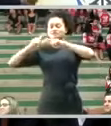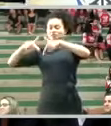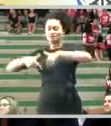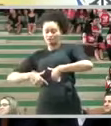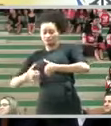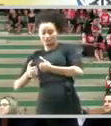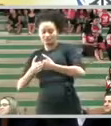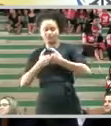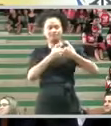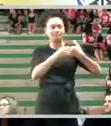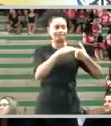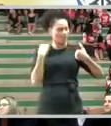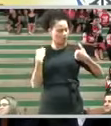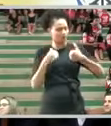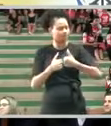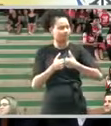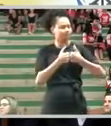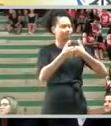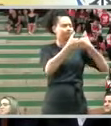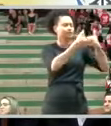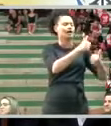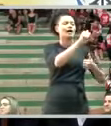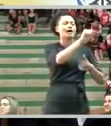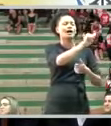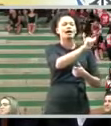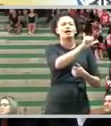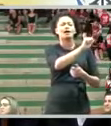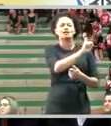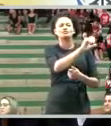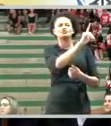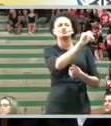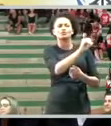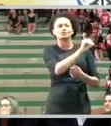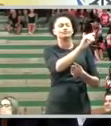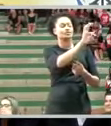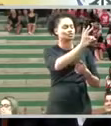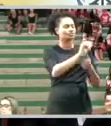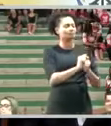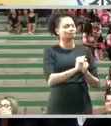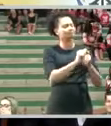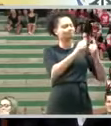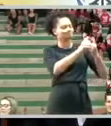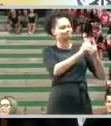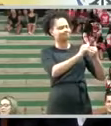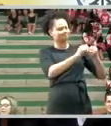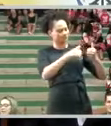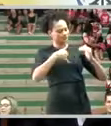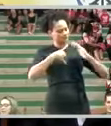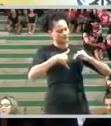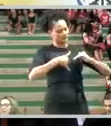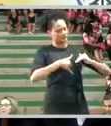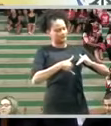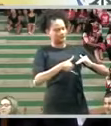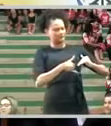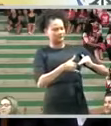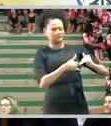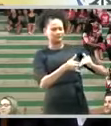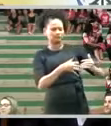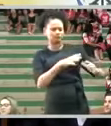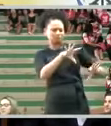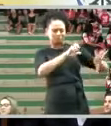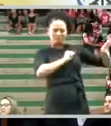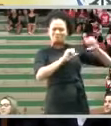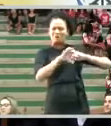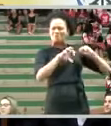Entrou em Asdod, humilhando e ferindo. Você não vê milagres.